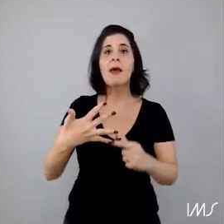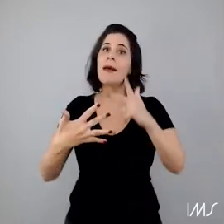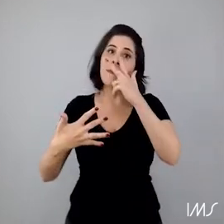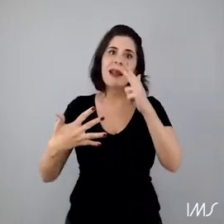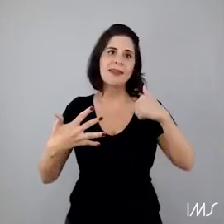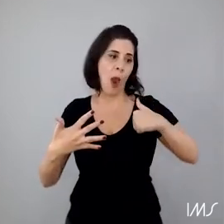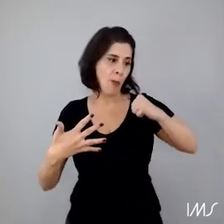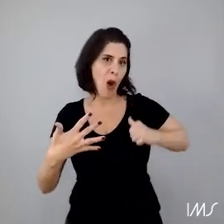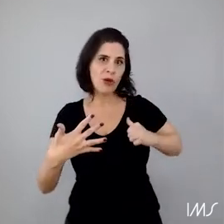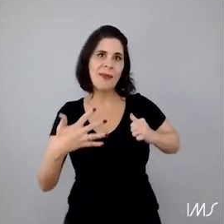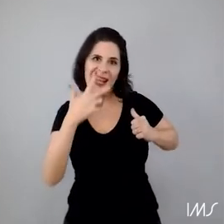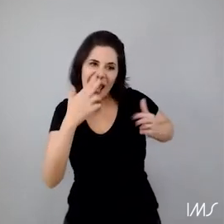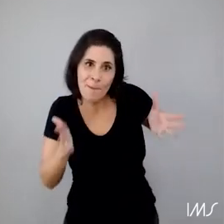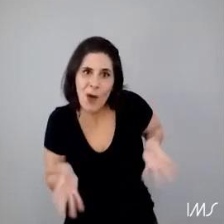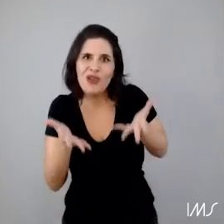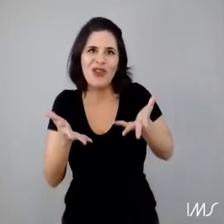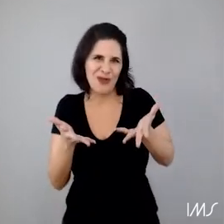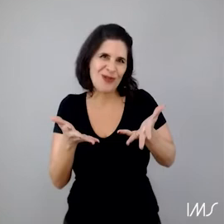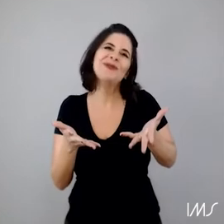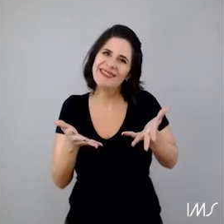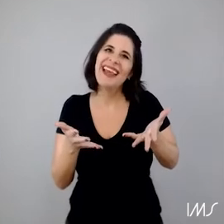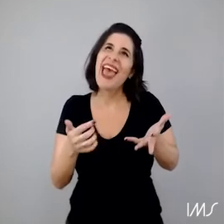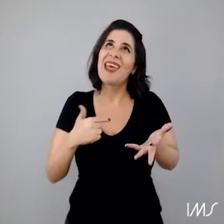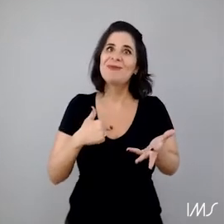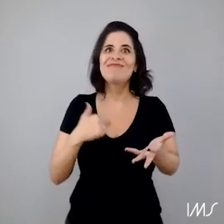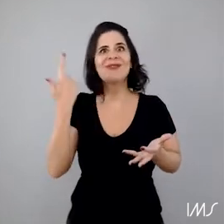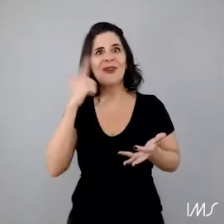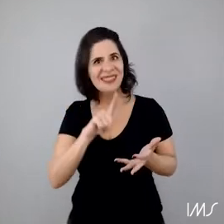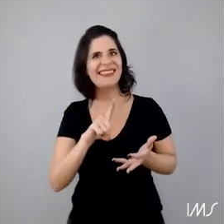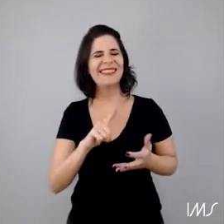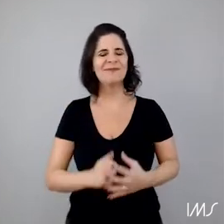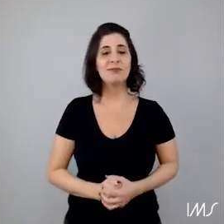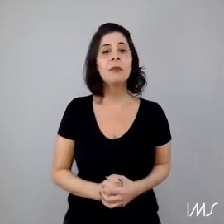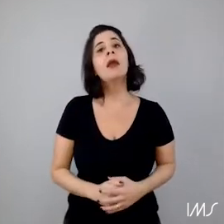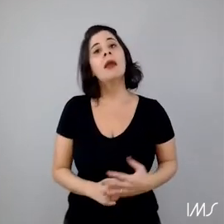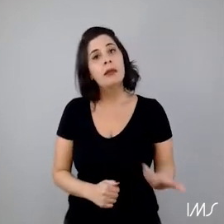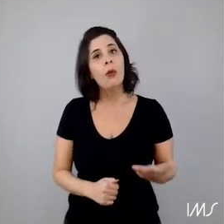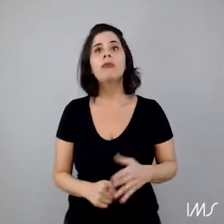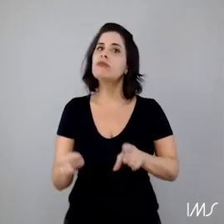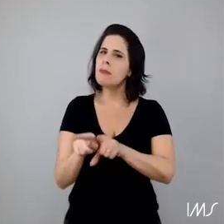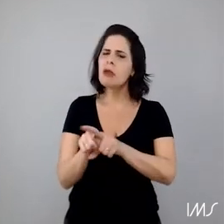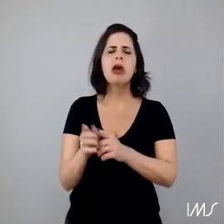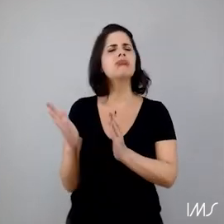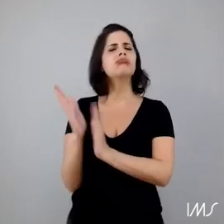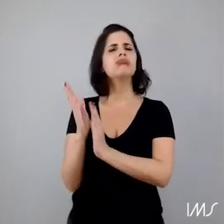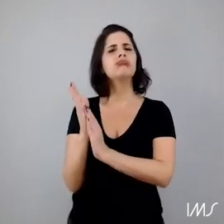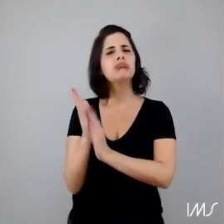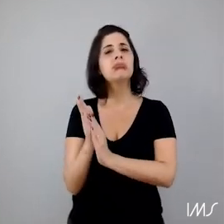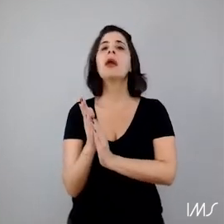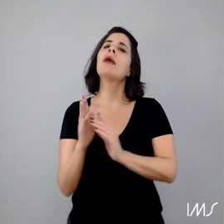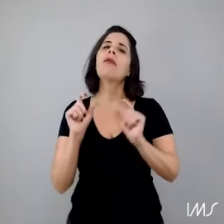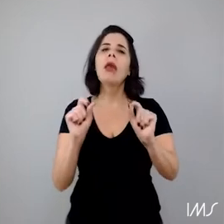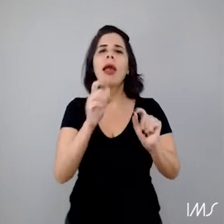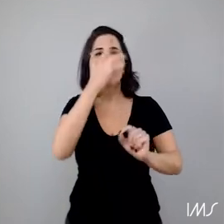mim, graças à bolsa que a Eliana descreveu. E eu queria elogiar especialmente a composição aqui